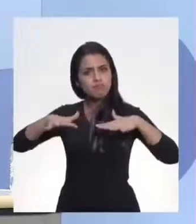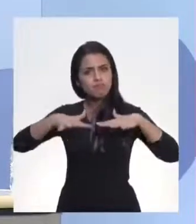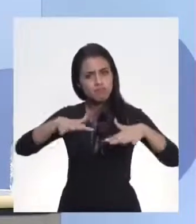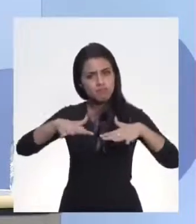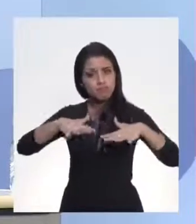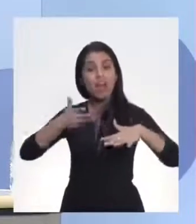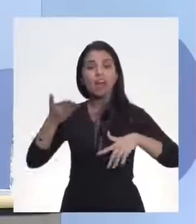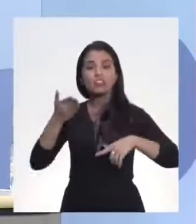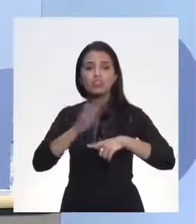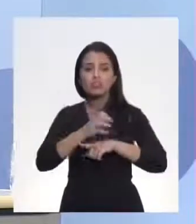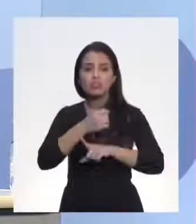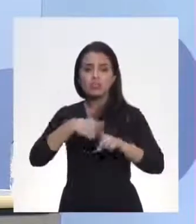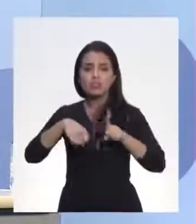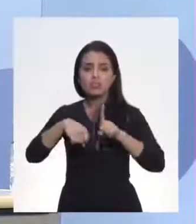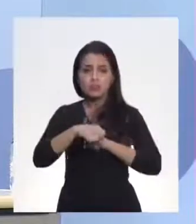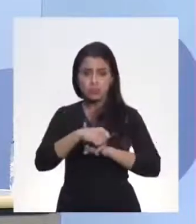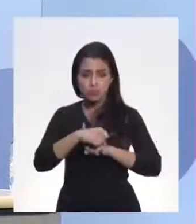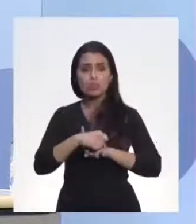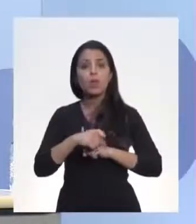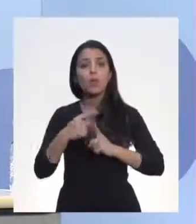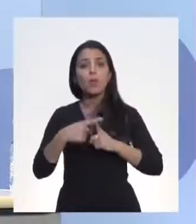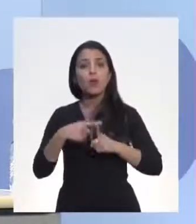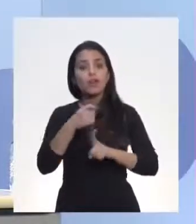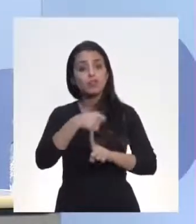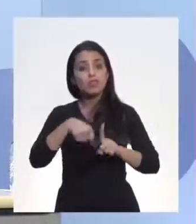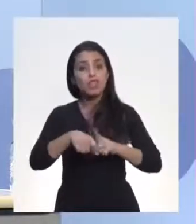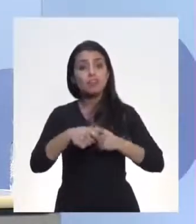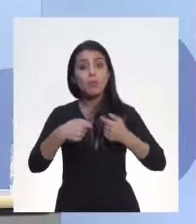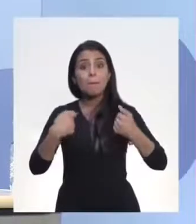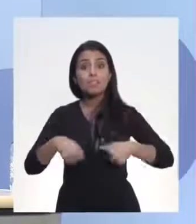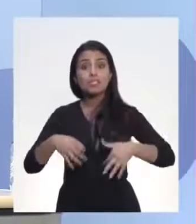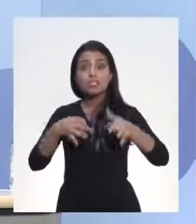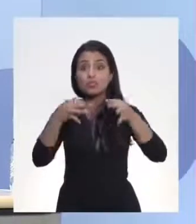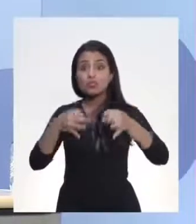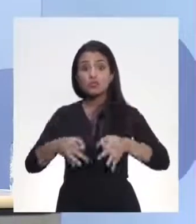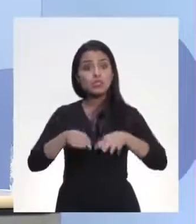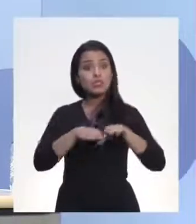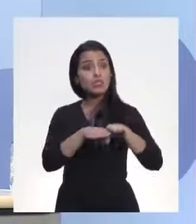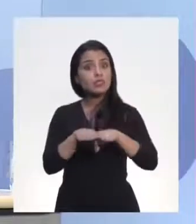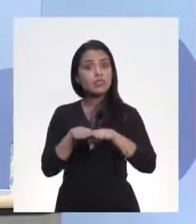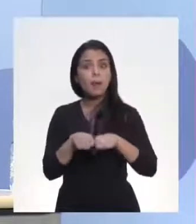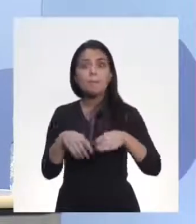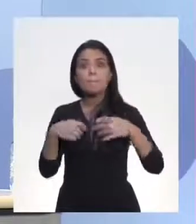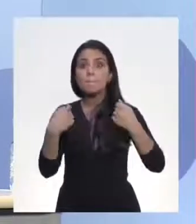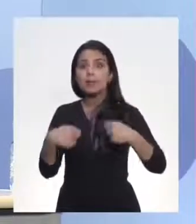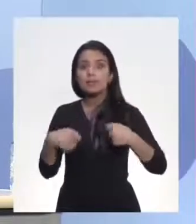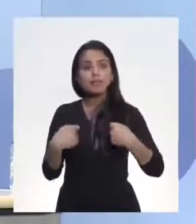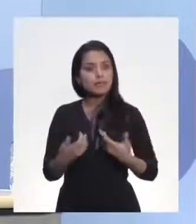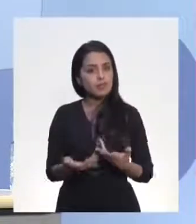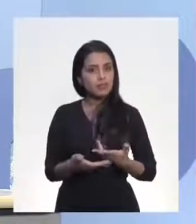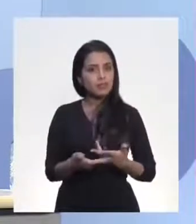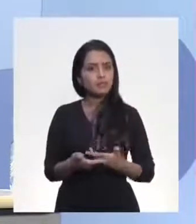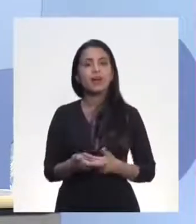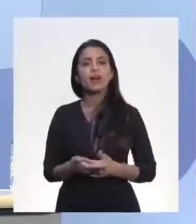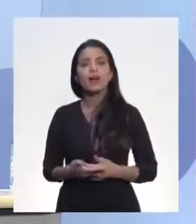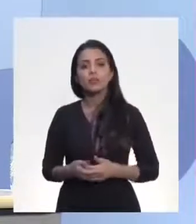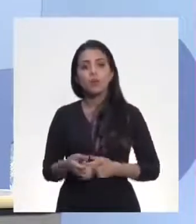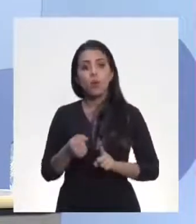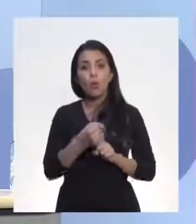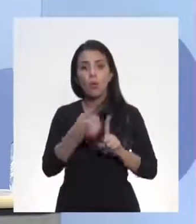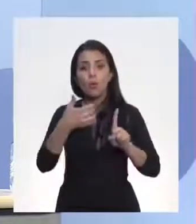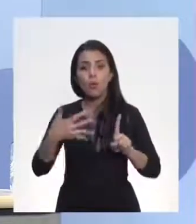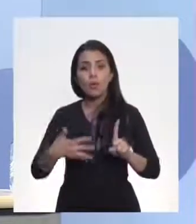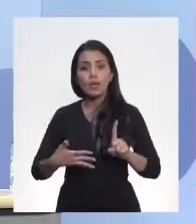básico. A sociedade ela tem que ser justa, ela tem que ser igualitária. O argumento de princípio ele é baseado